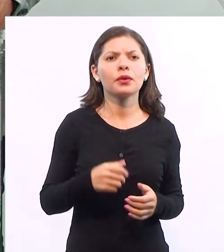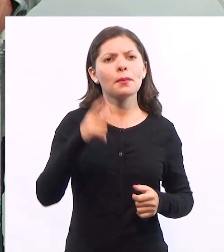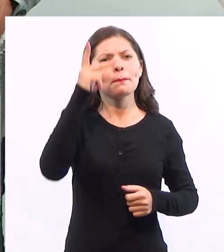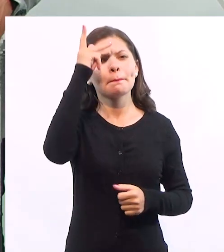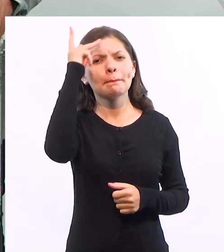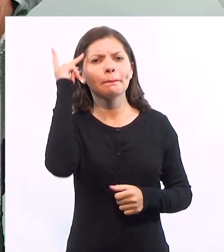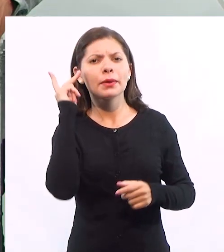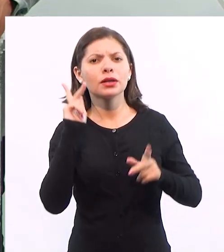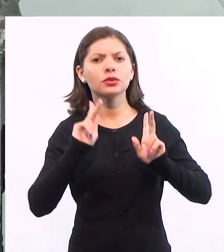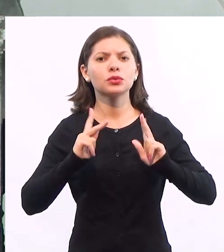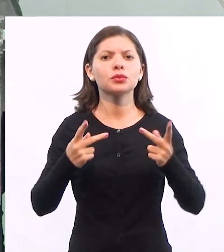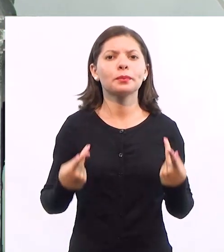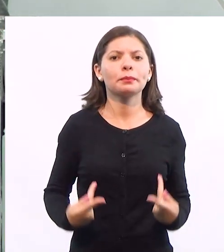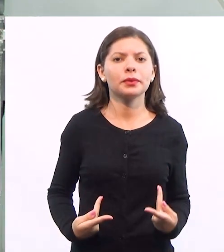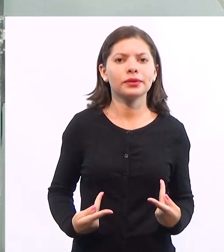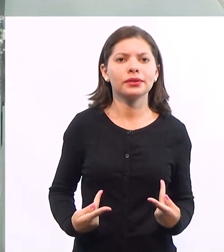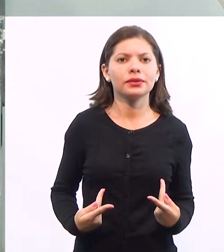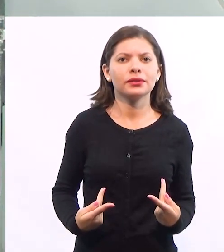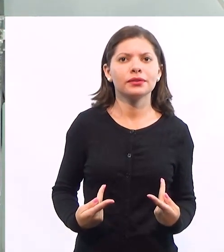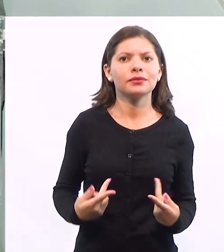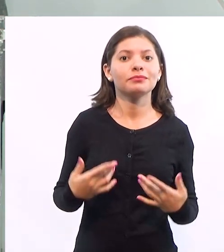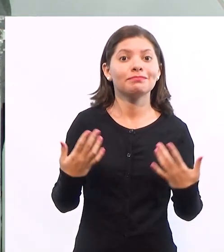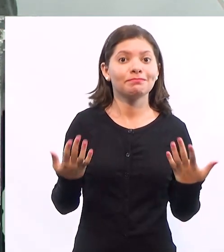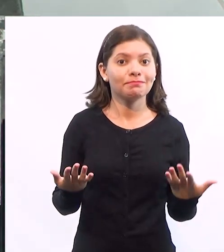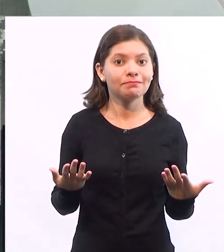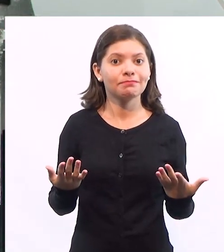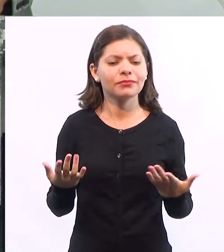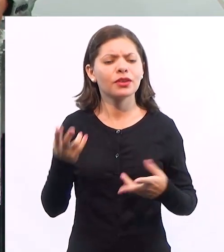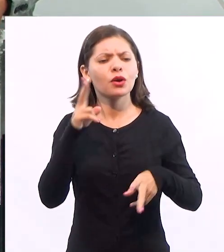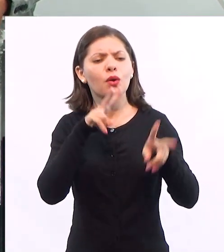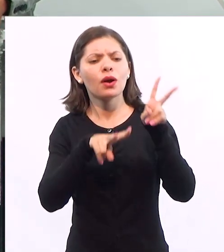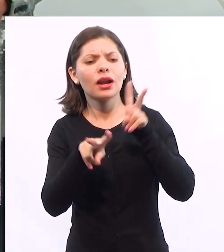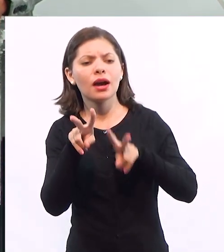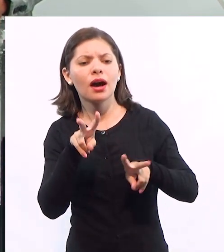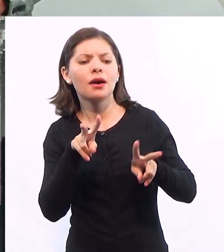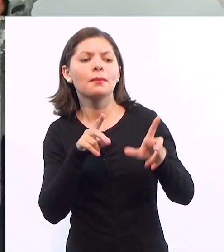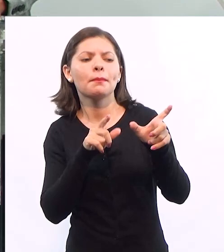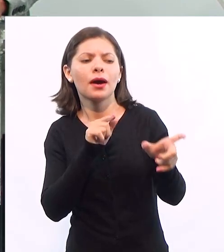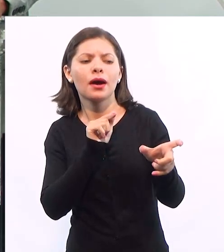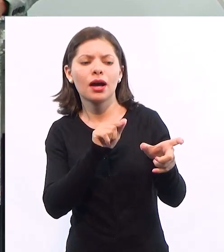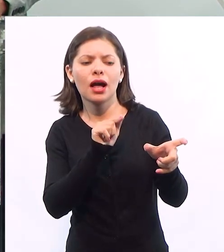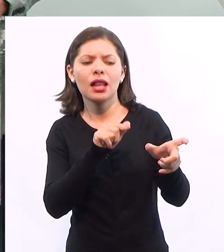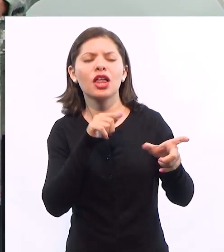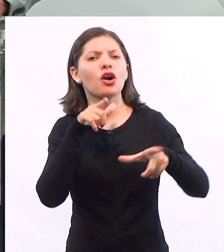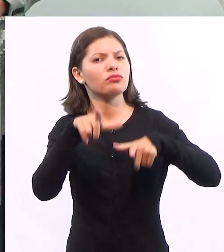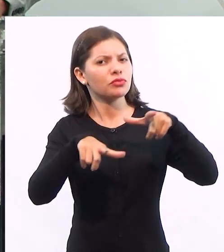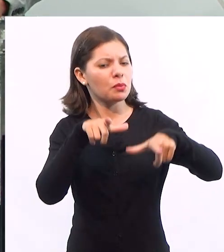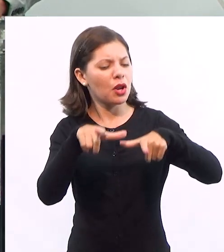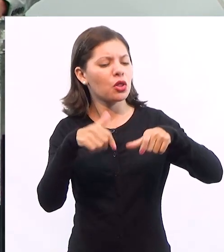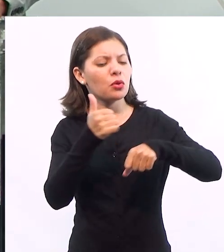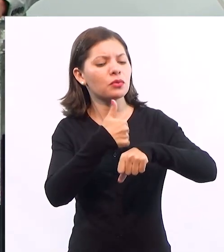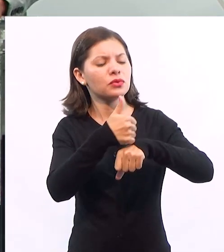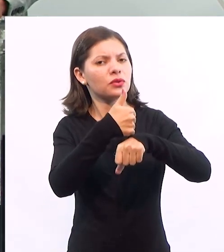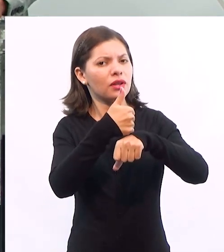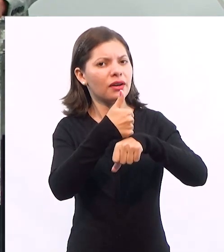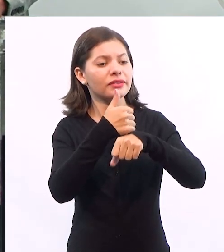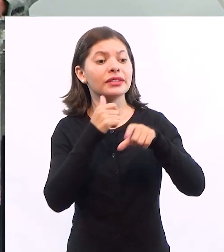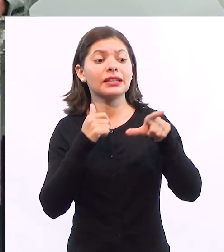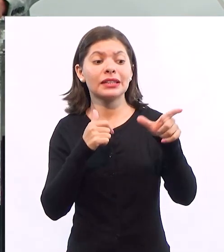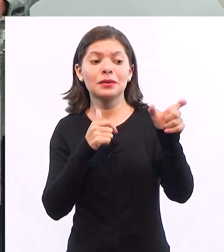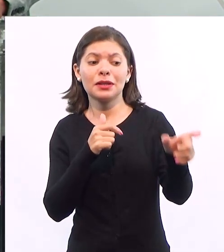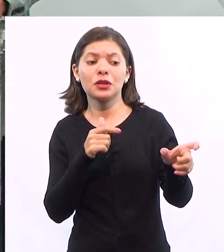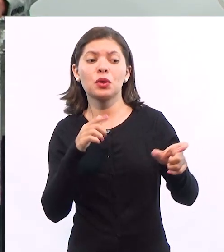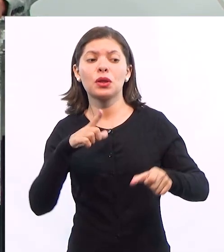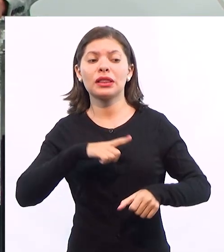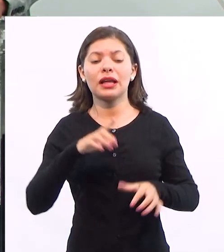pessoa humana. Olharam em algum momento para o trabalhador? Opa, não, ali tem um trabalhador, mas aquele trabalhador ele